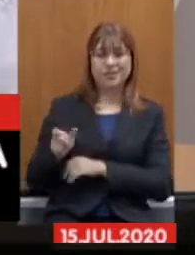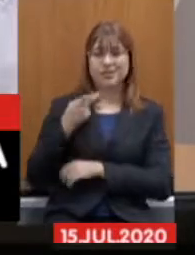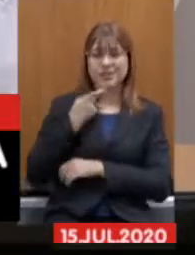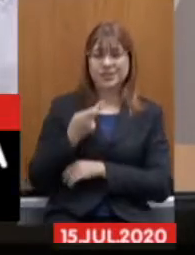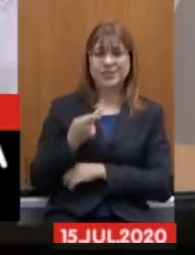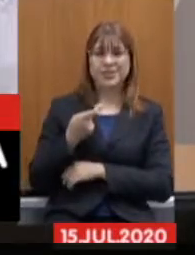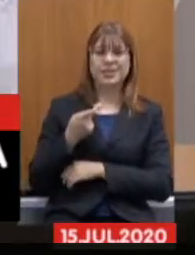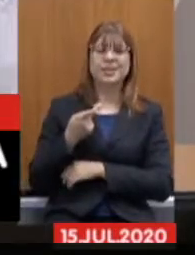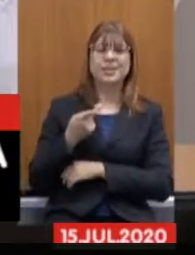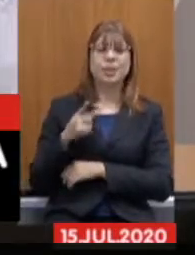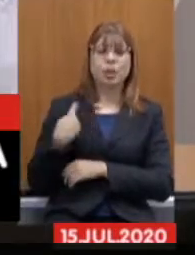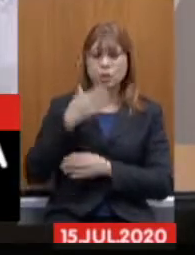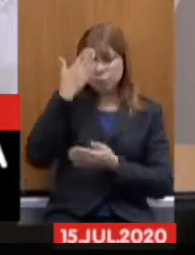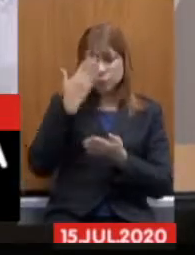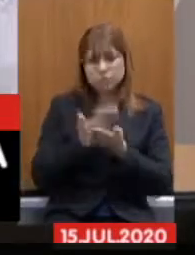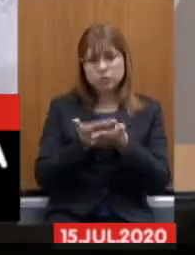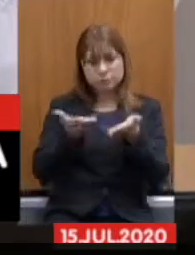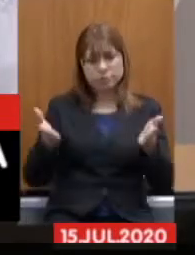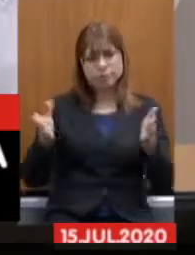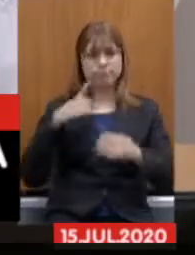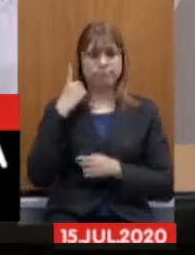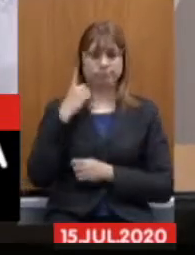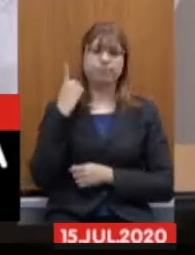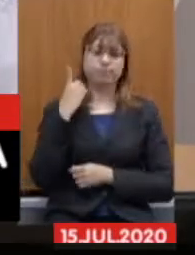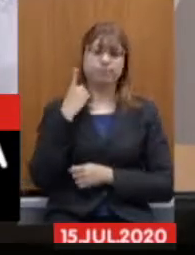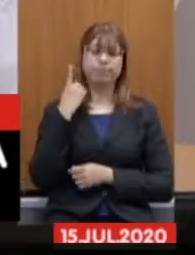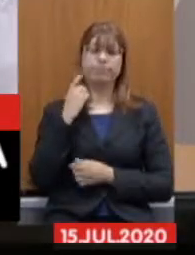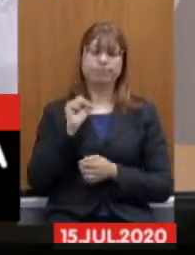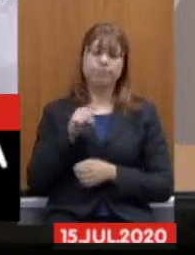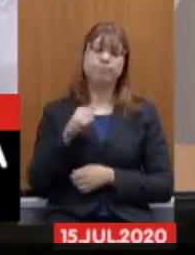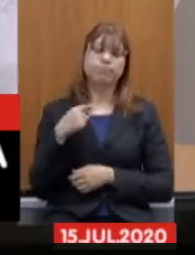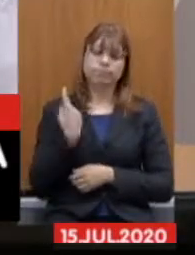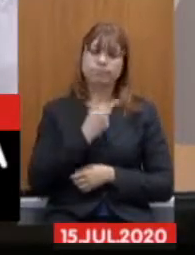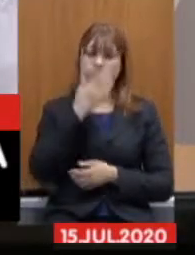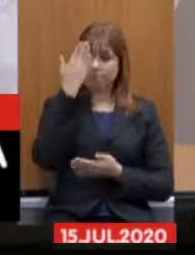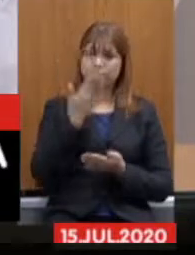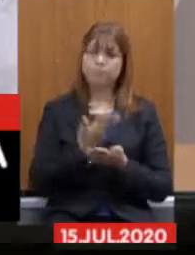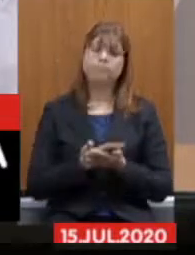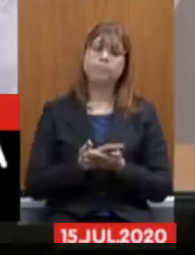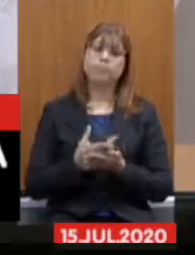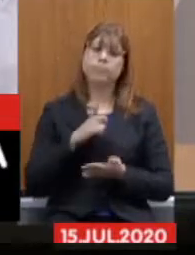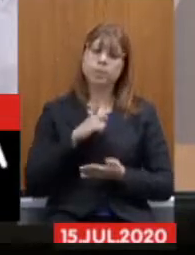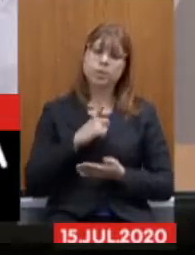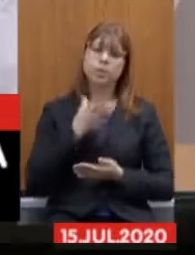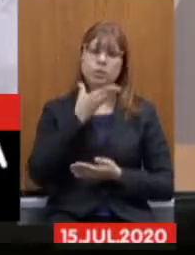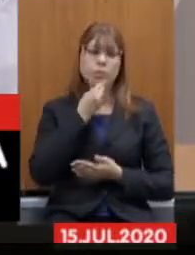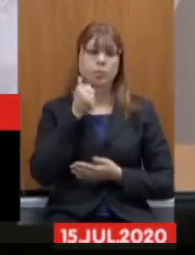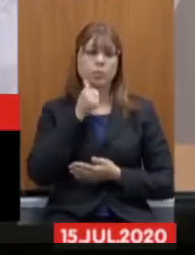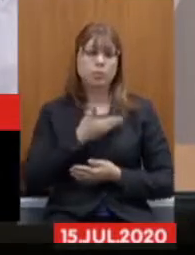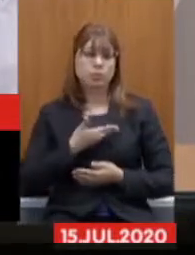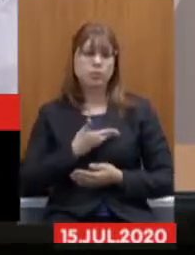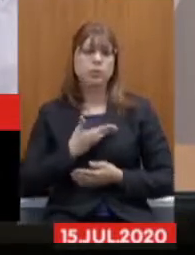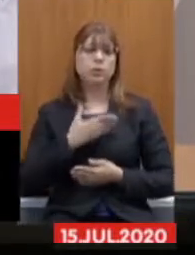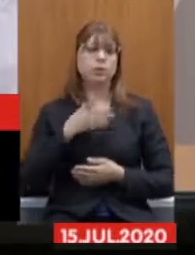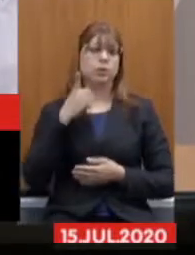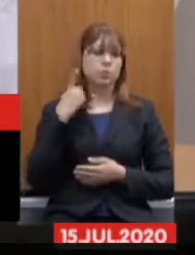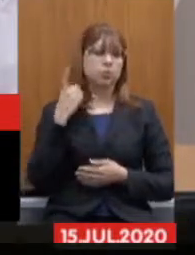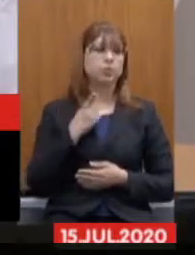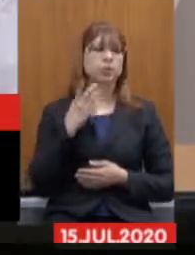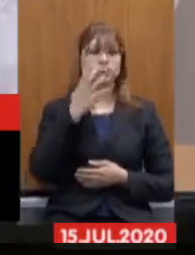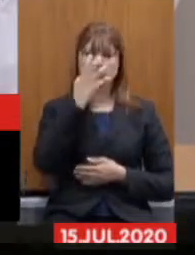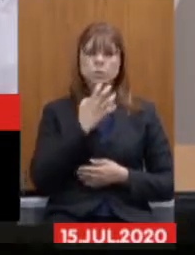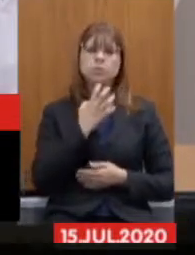que diz que nós acreditamos do parlamento e acreditamos e nós temos colegas deputados deputado sérios